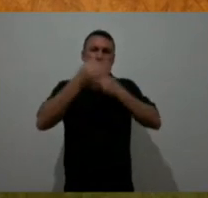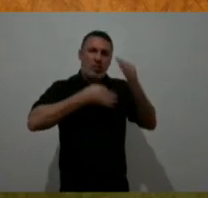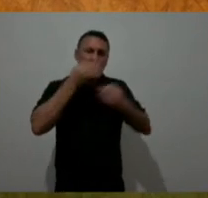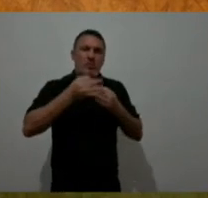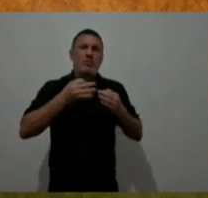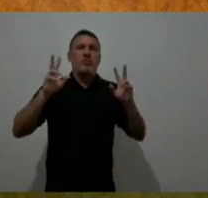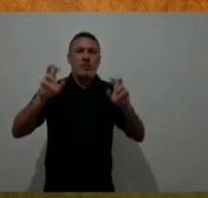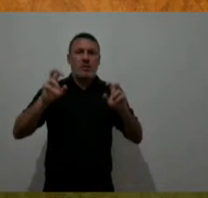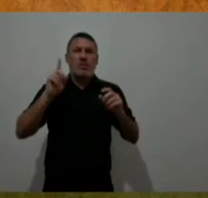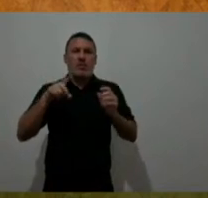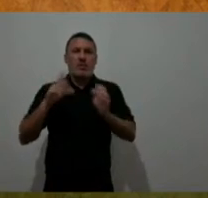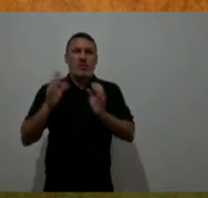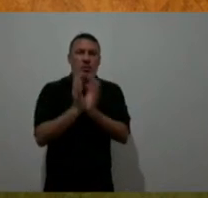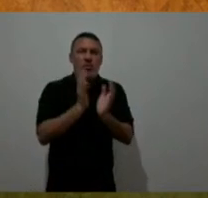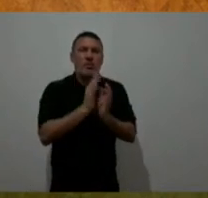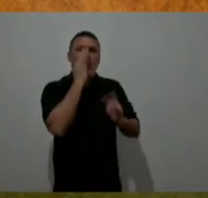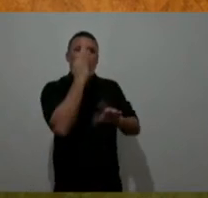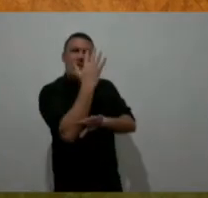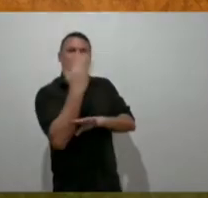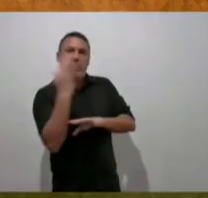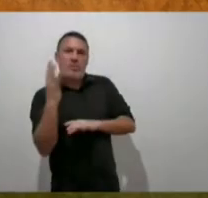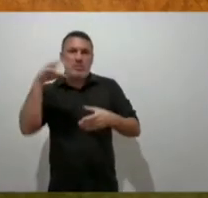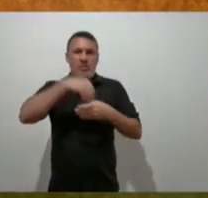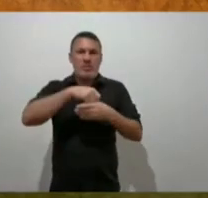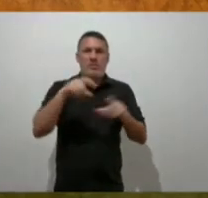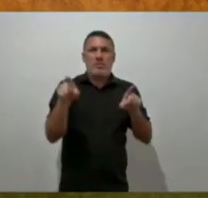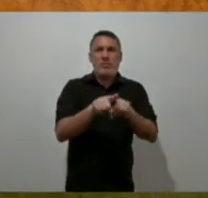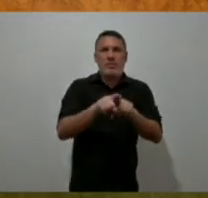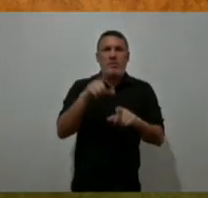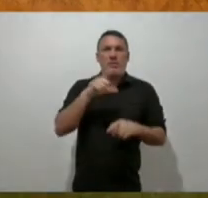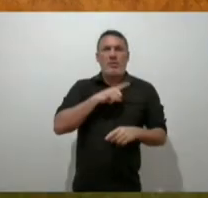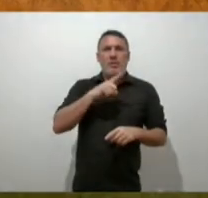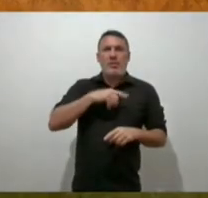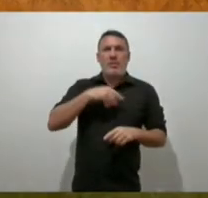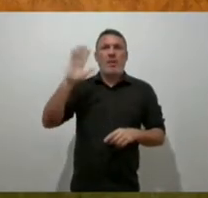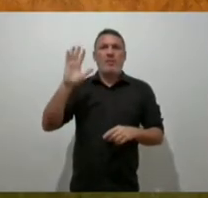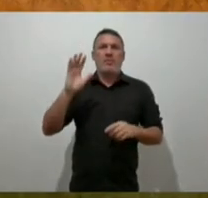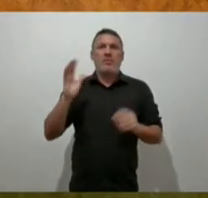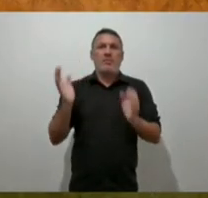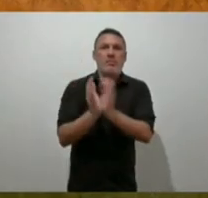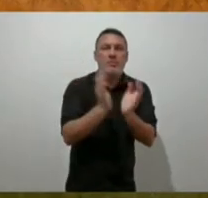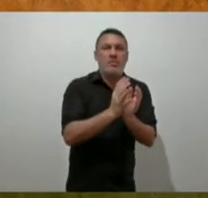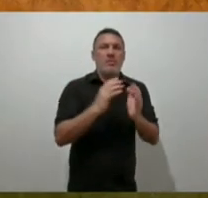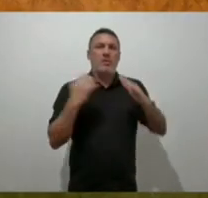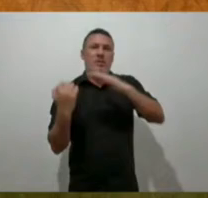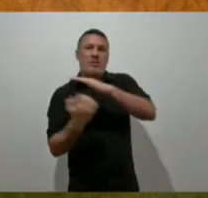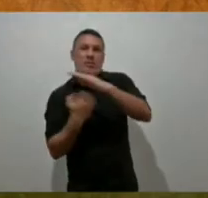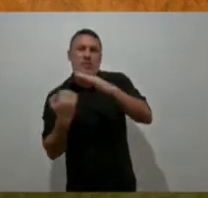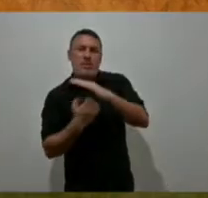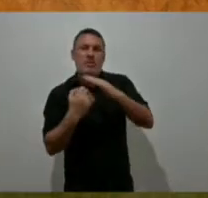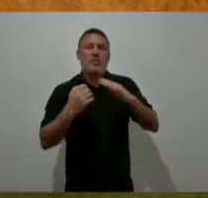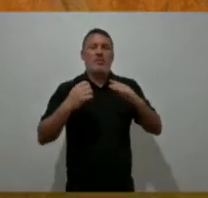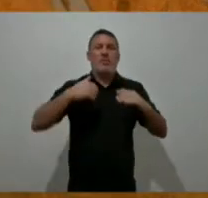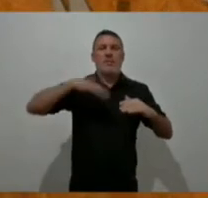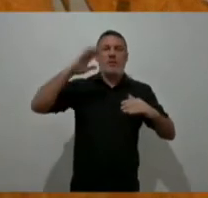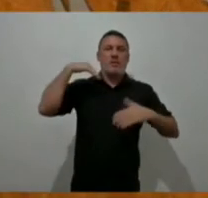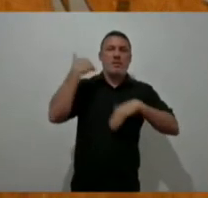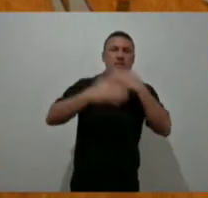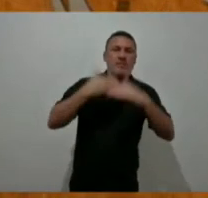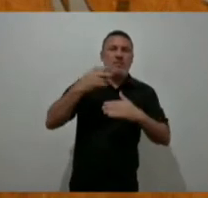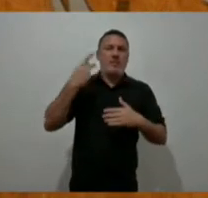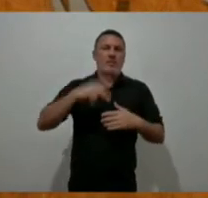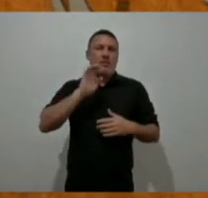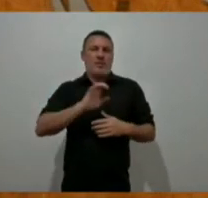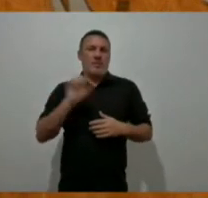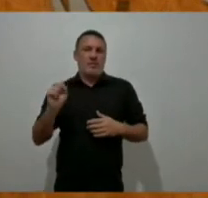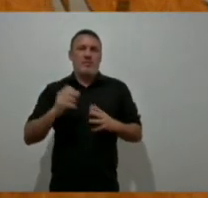ambiente junto com o que a gente tem de mais rico, que é gerar emprego e cada vez mais desenvolvimento aqui para o estado do Espírito Santo. Esse